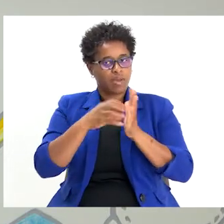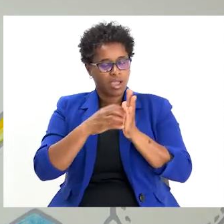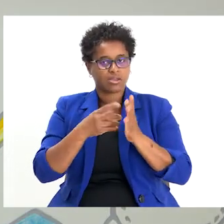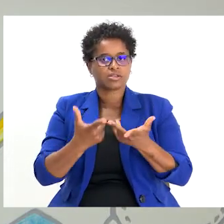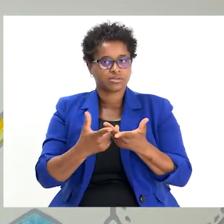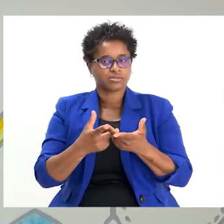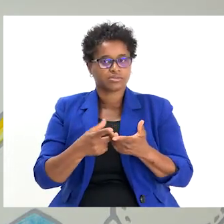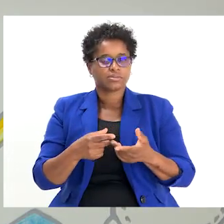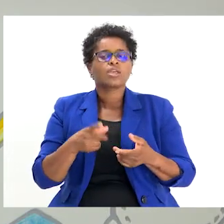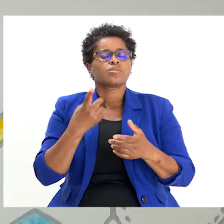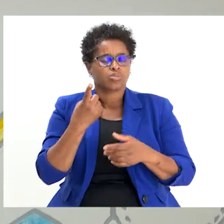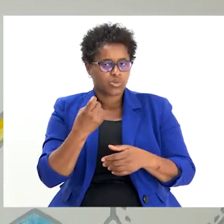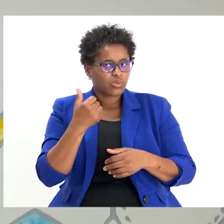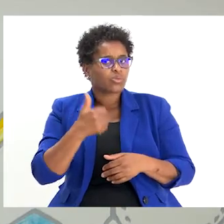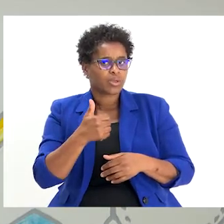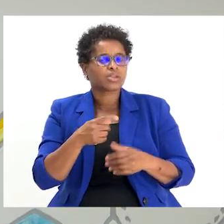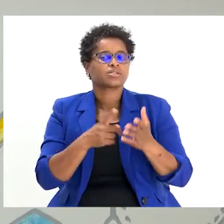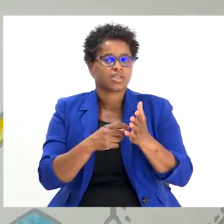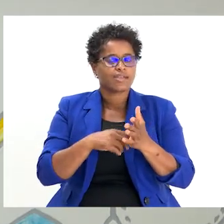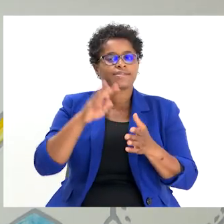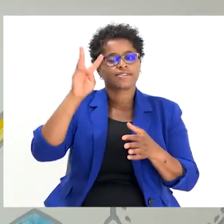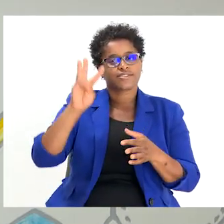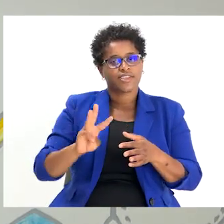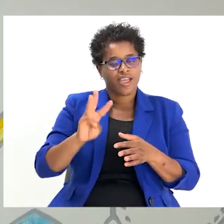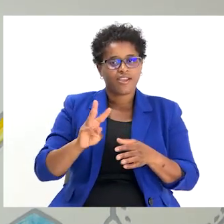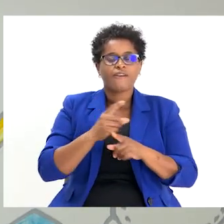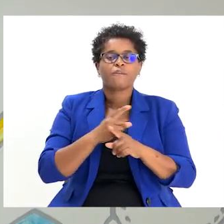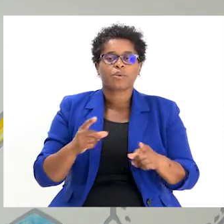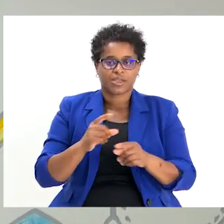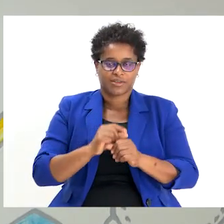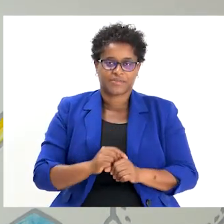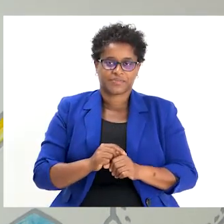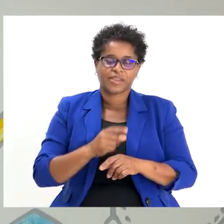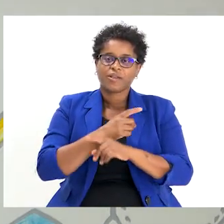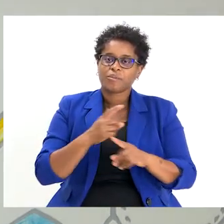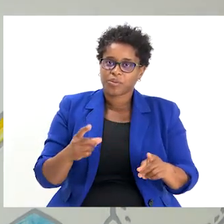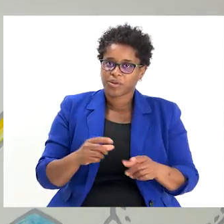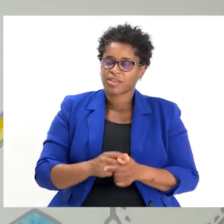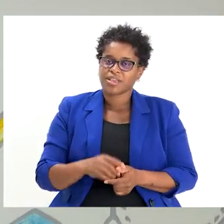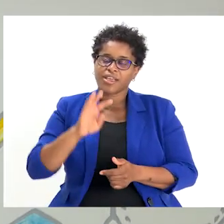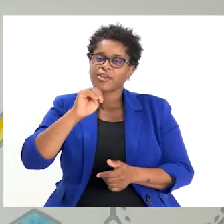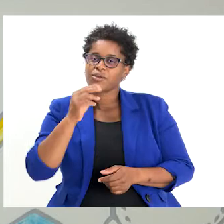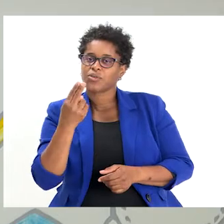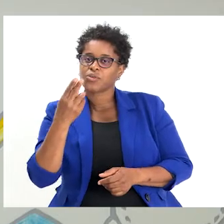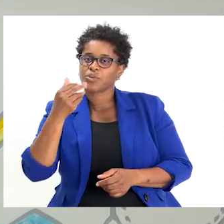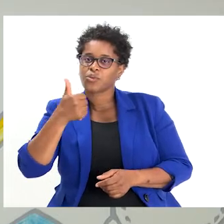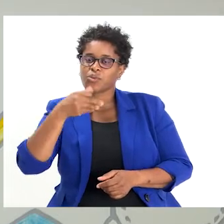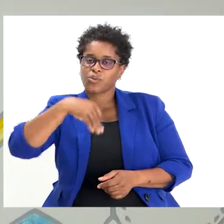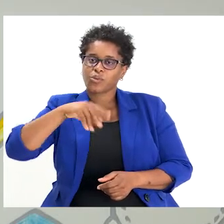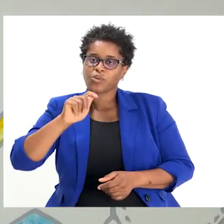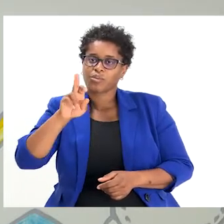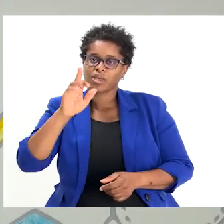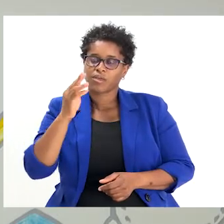Muito bem, é uma necessidade terciária. Por quê? Porque é supérfluo, é